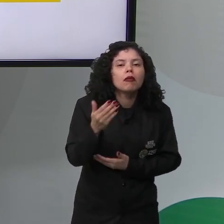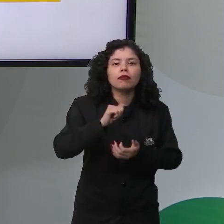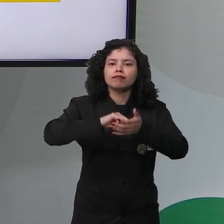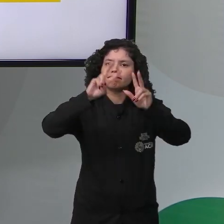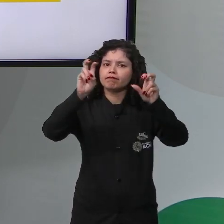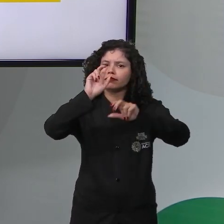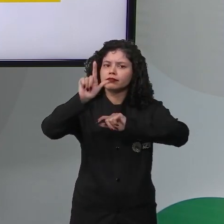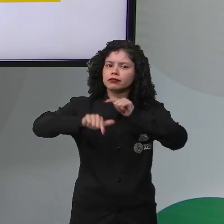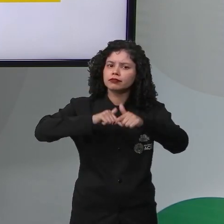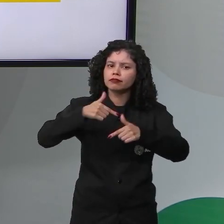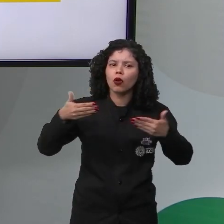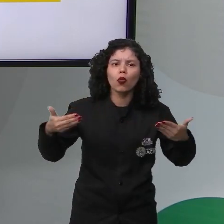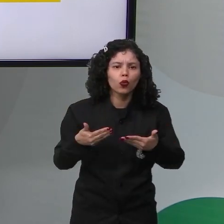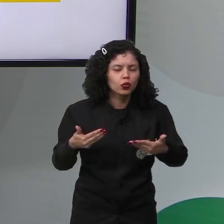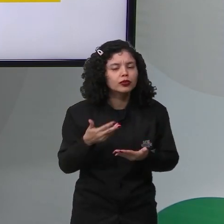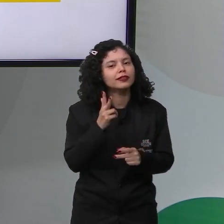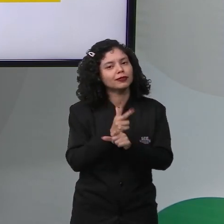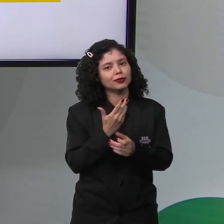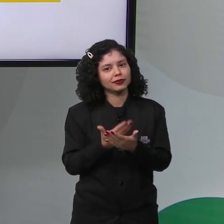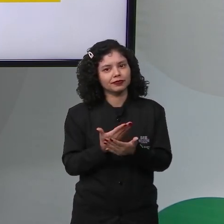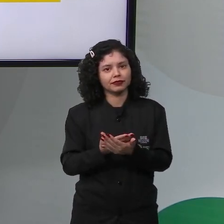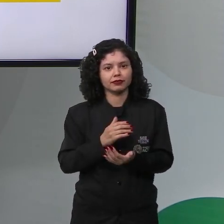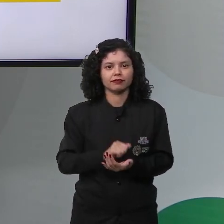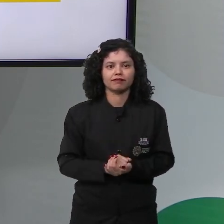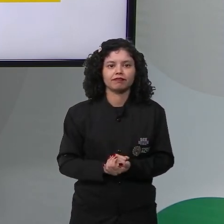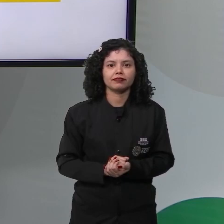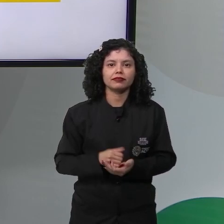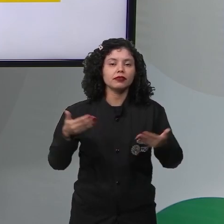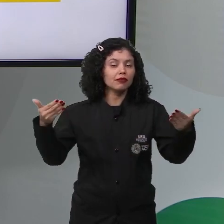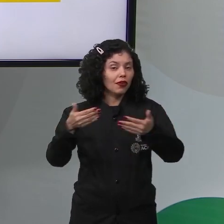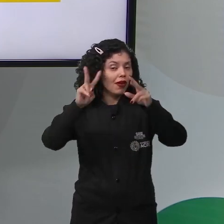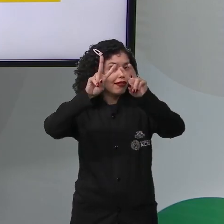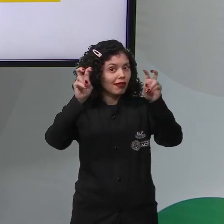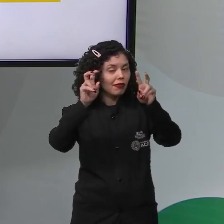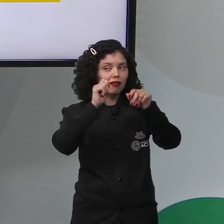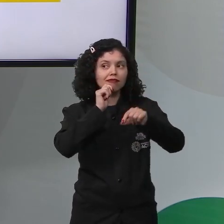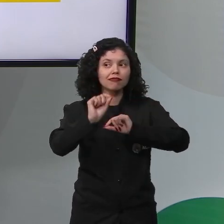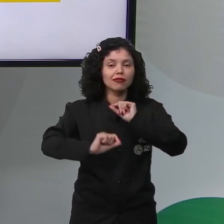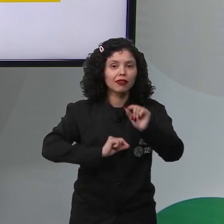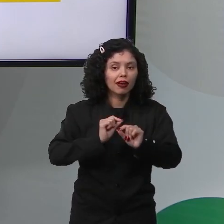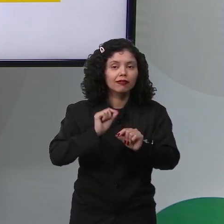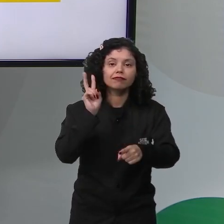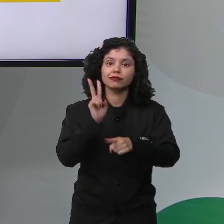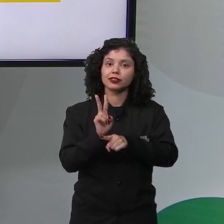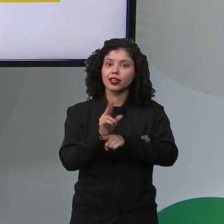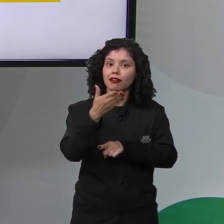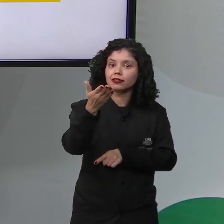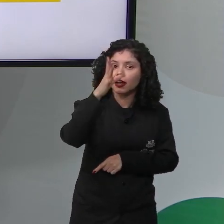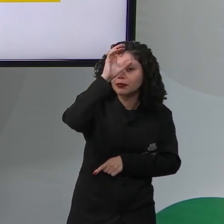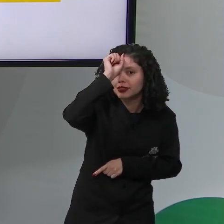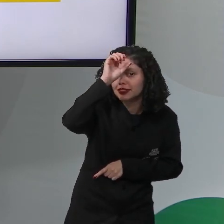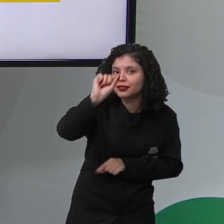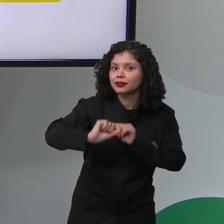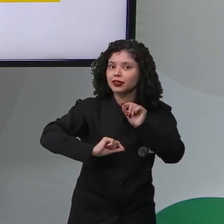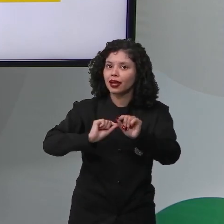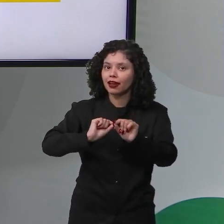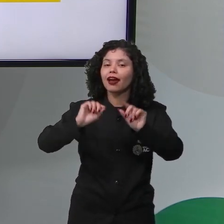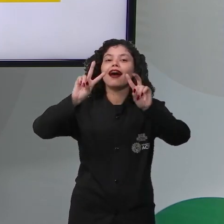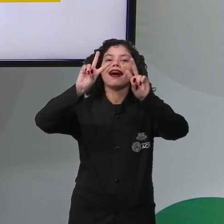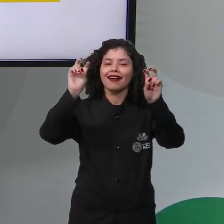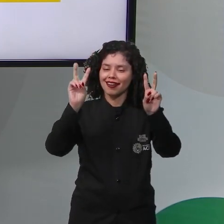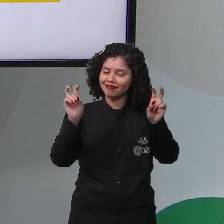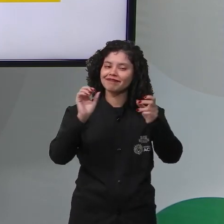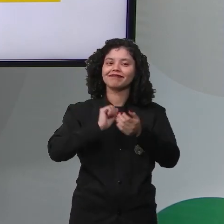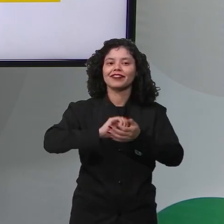será tratado nesta videoaula? Eu irei abordar, irei contribuir com o seu aprendizado a respeito